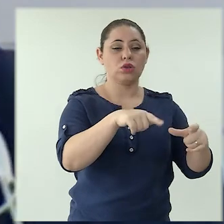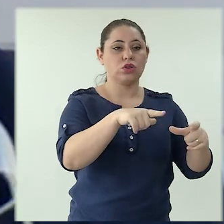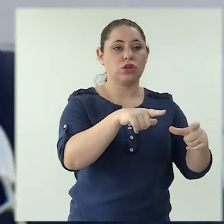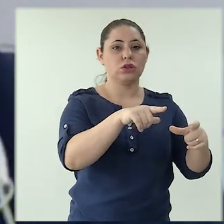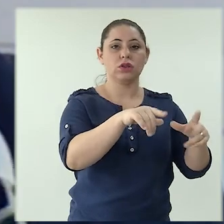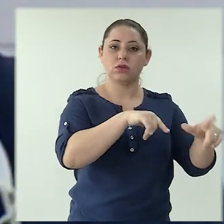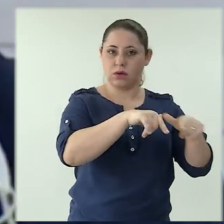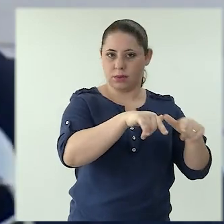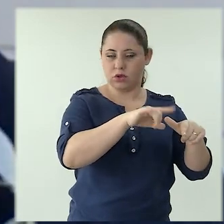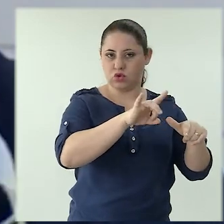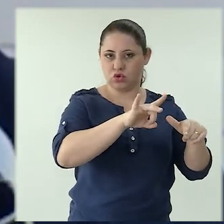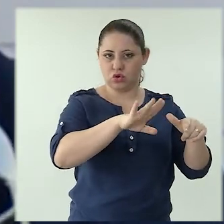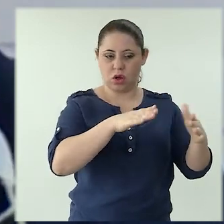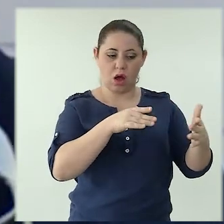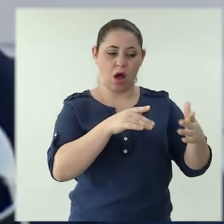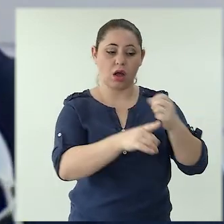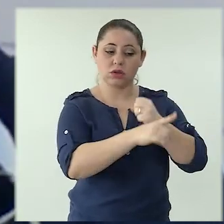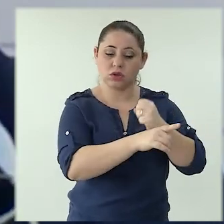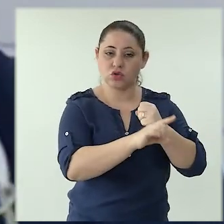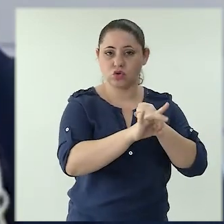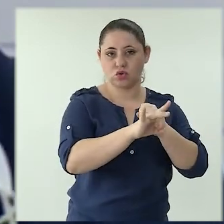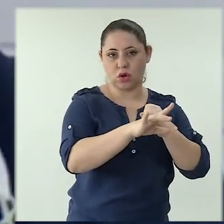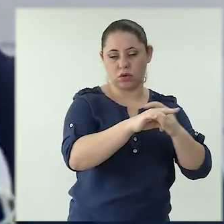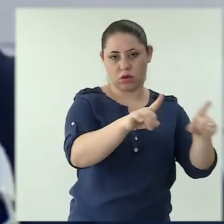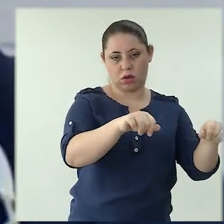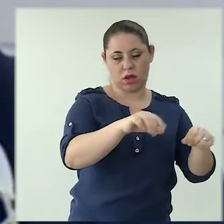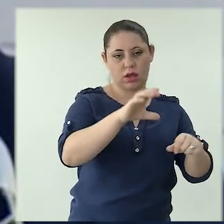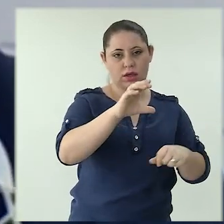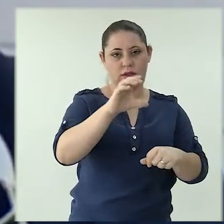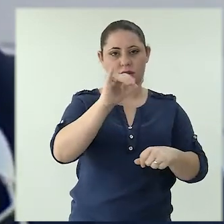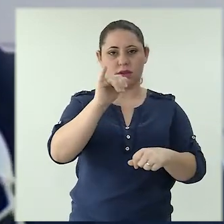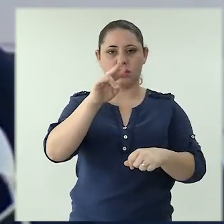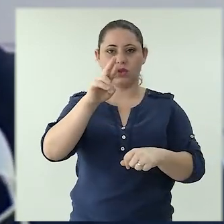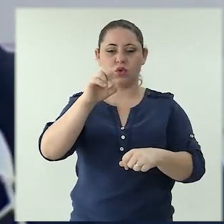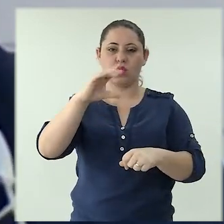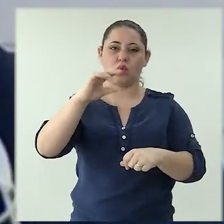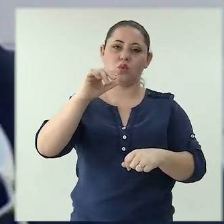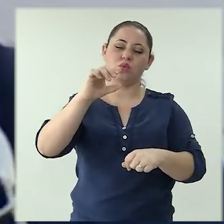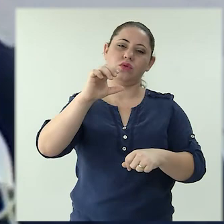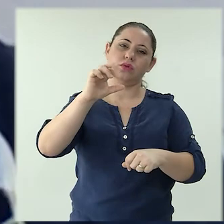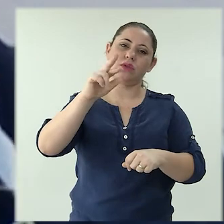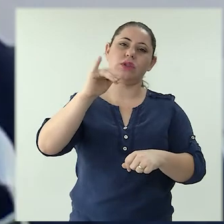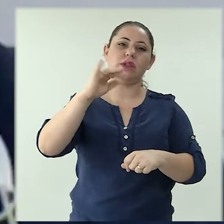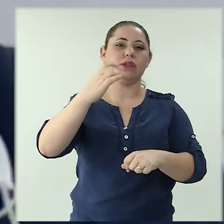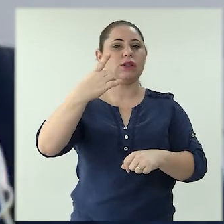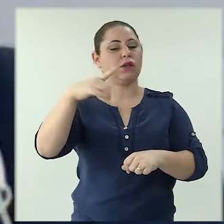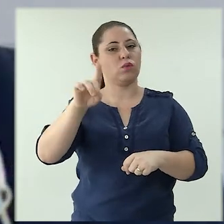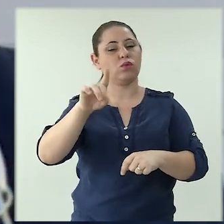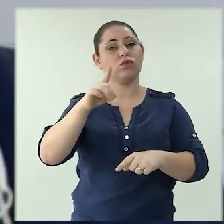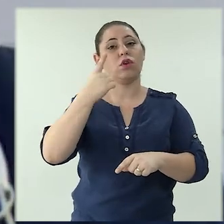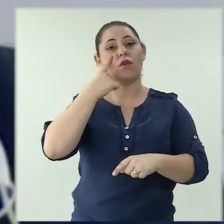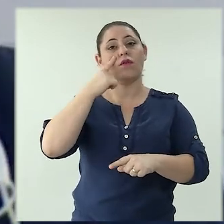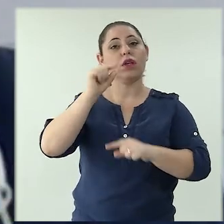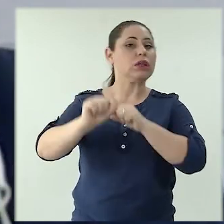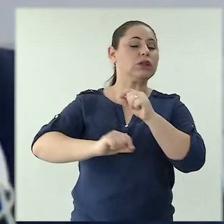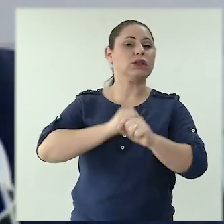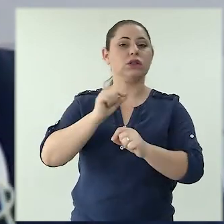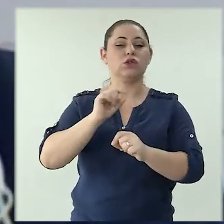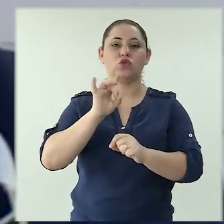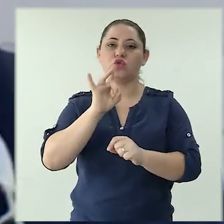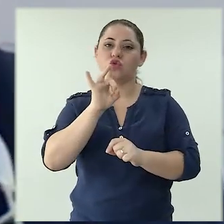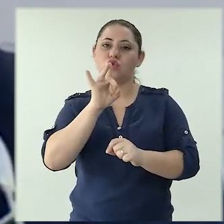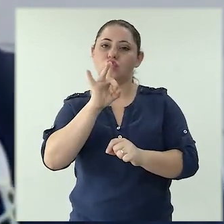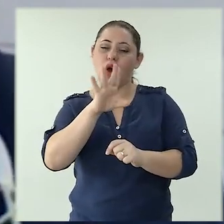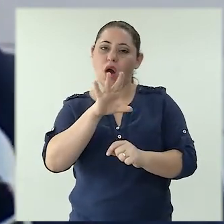aquele tabelião poderia atuar. Então, isso seria a circunscrição. E diante disso, a gente já verifica que